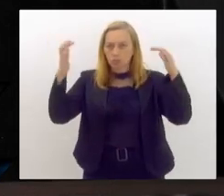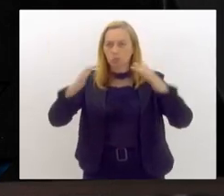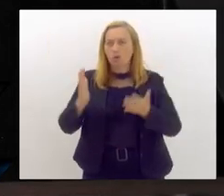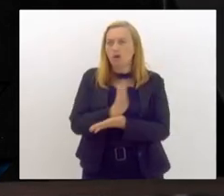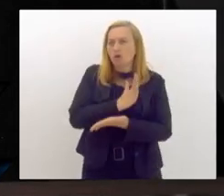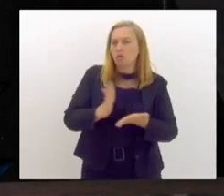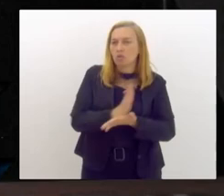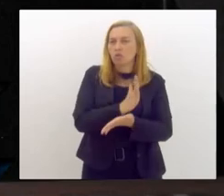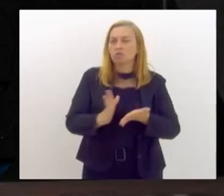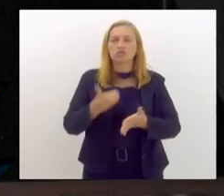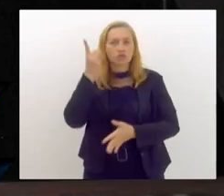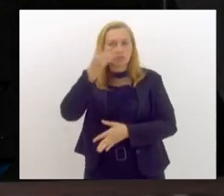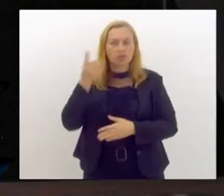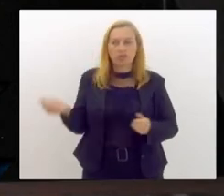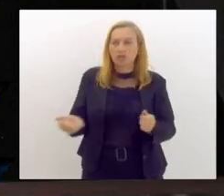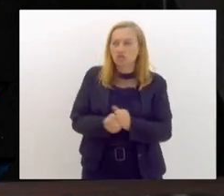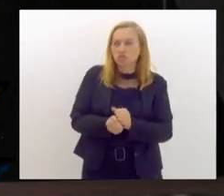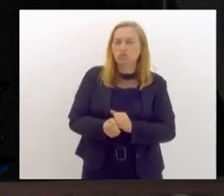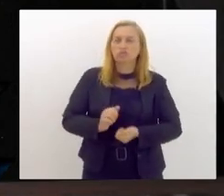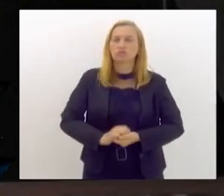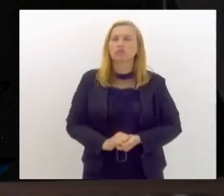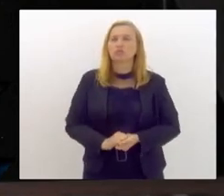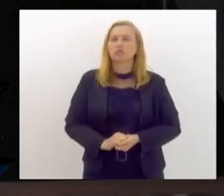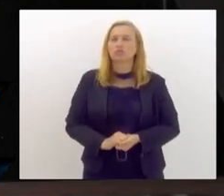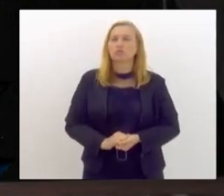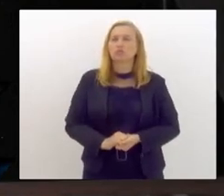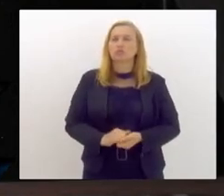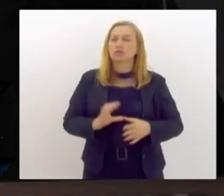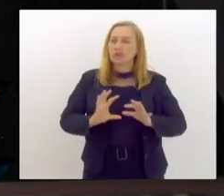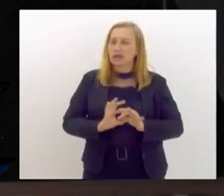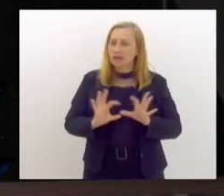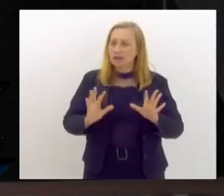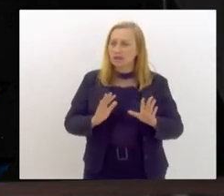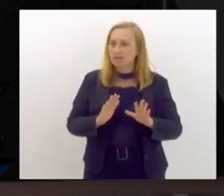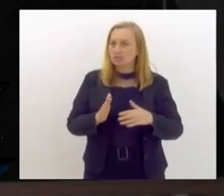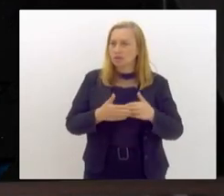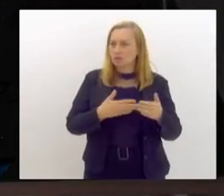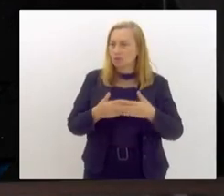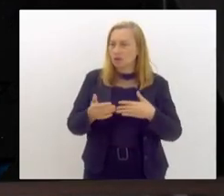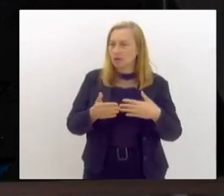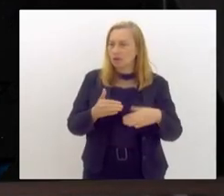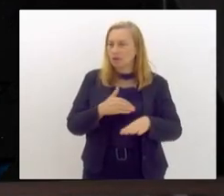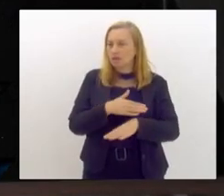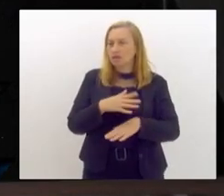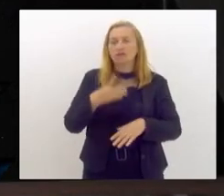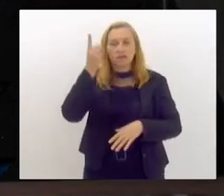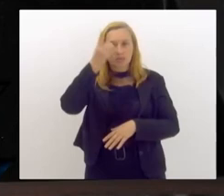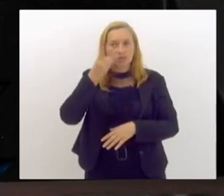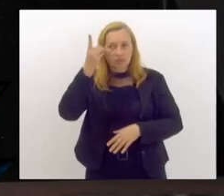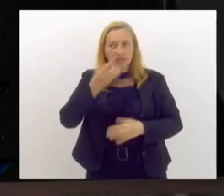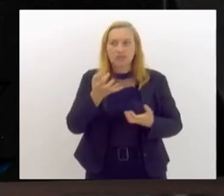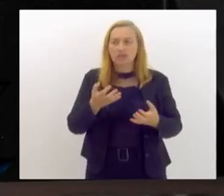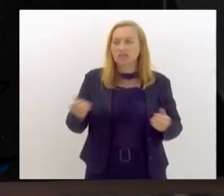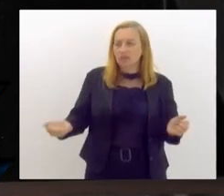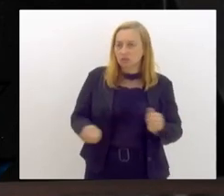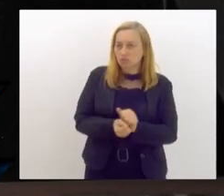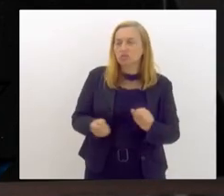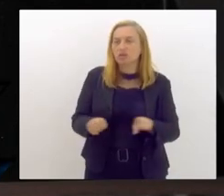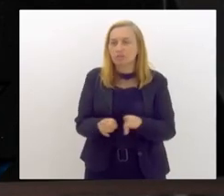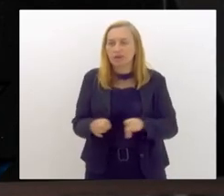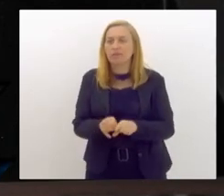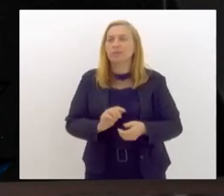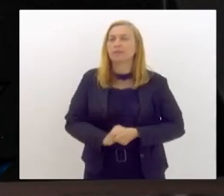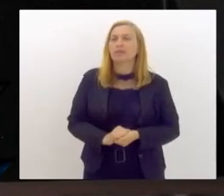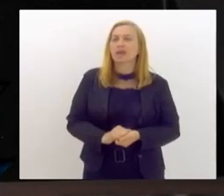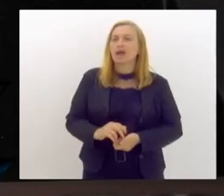que muito nos honram vão estar participando, embora está aberta a participação de todos os deputados e deputadas que queiram participar.